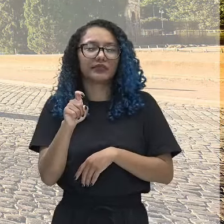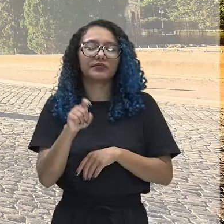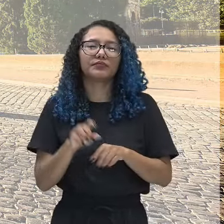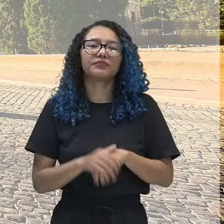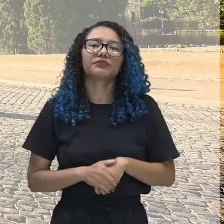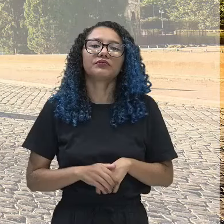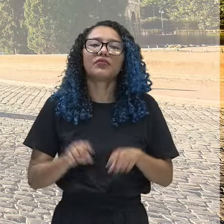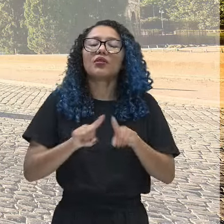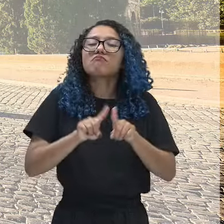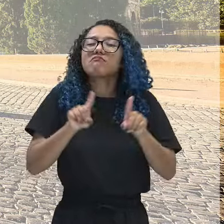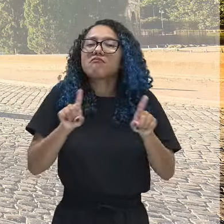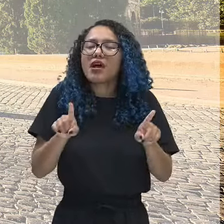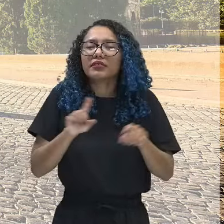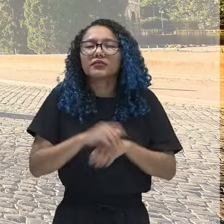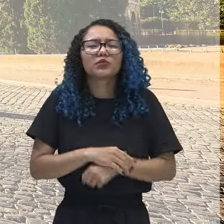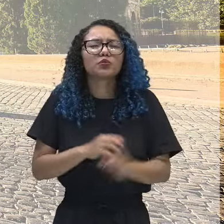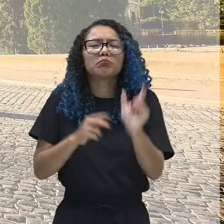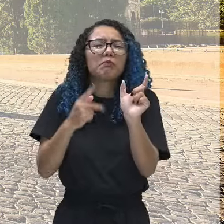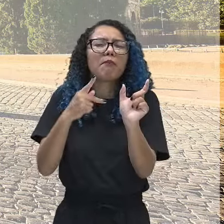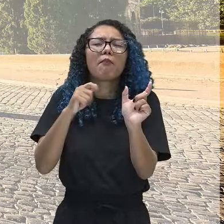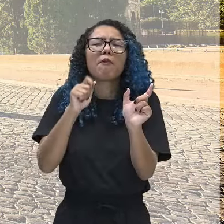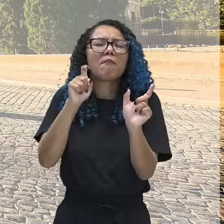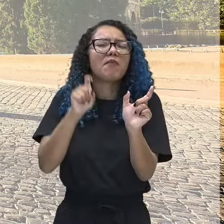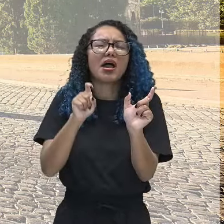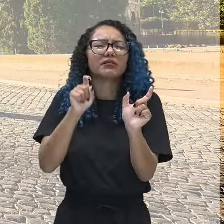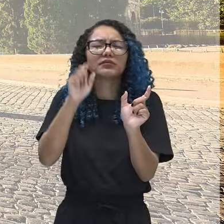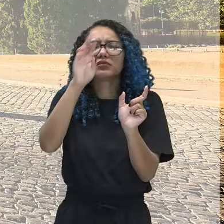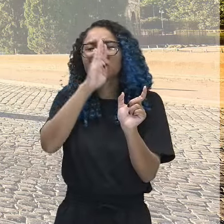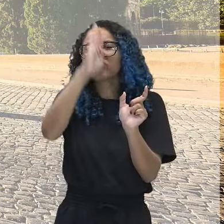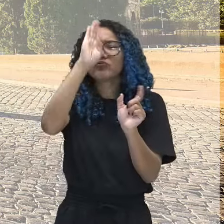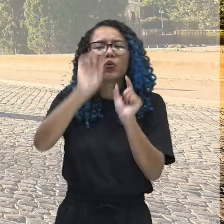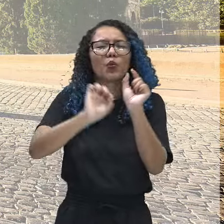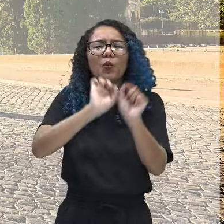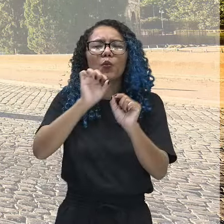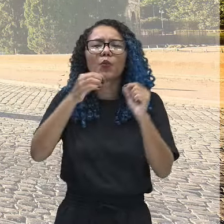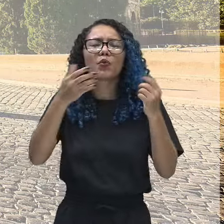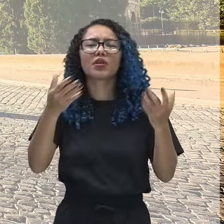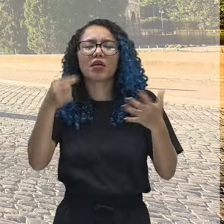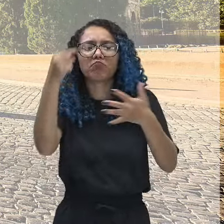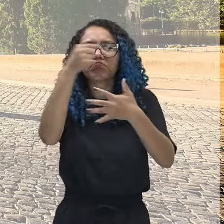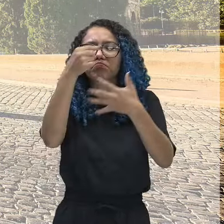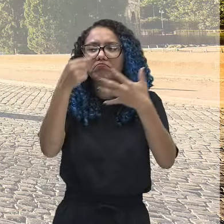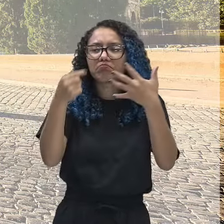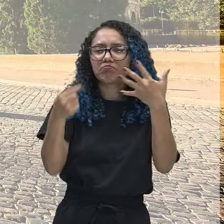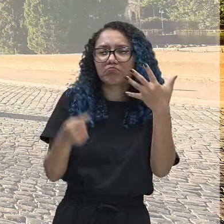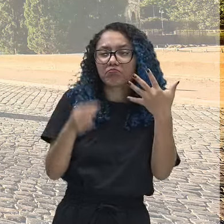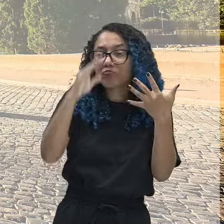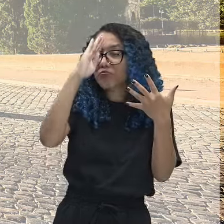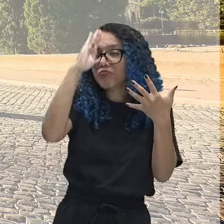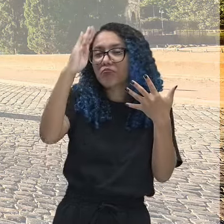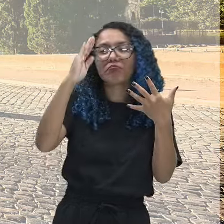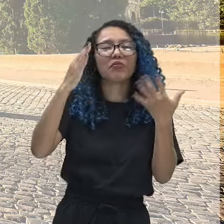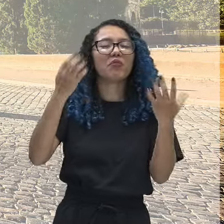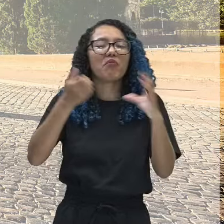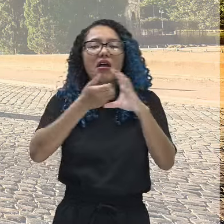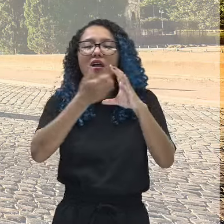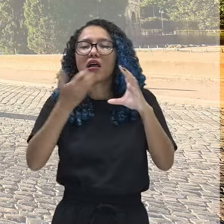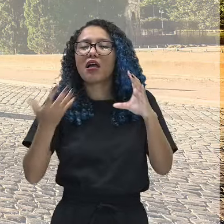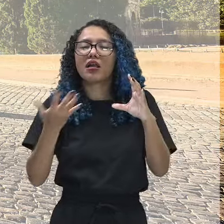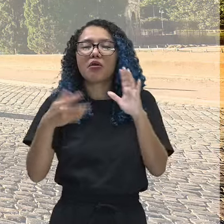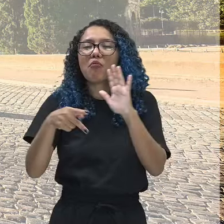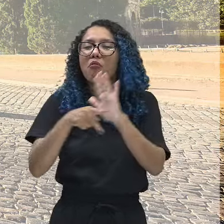Professor, afinal de contas, o que vem ser essa Pax Romana? Quais os principais pontos, as principais